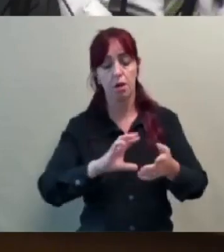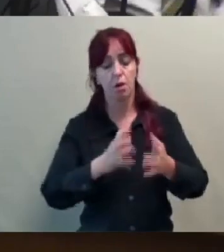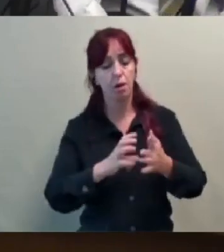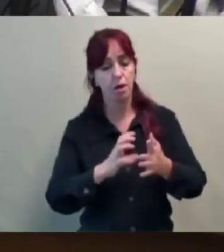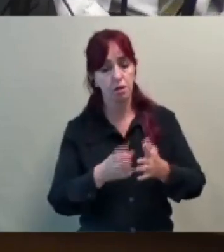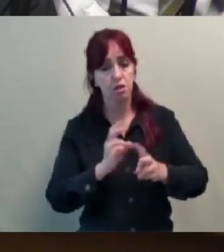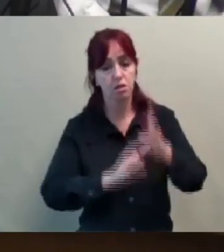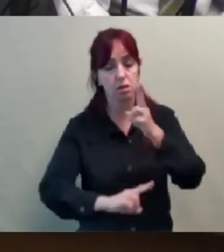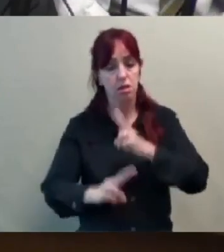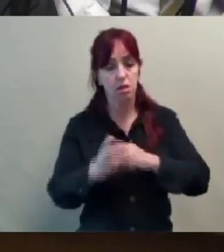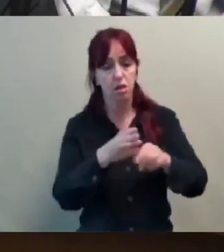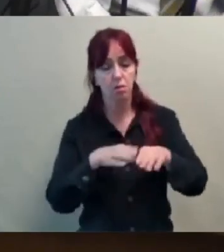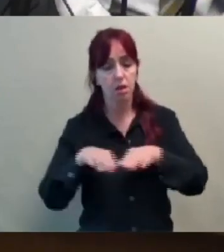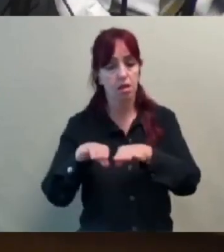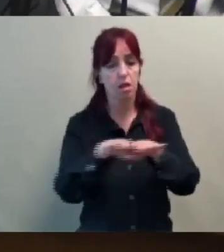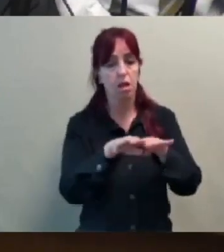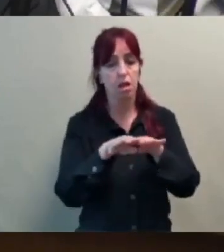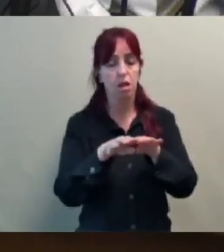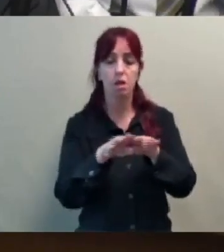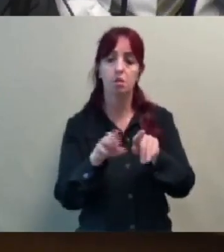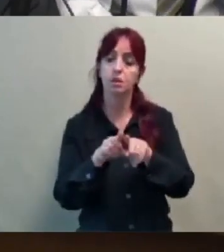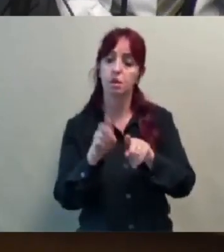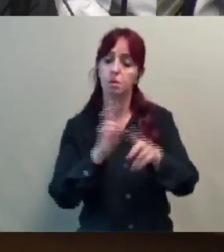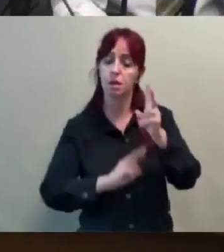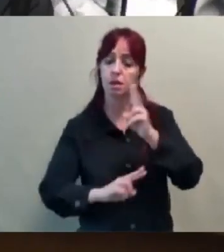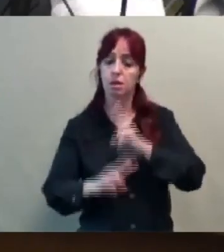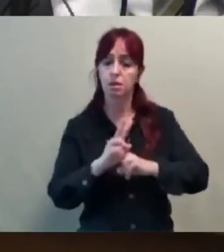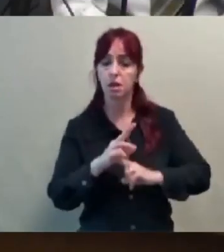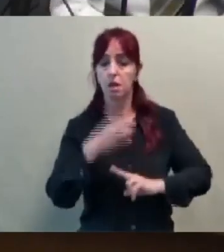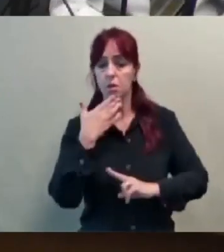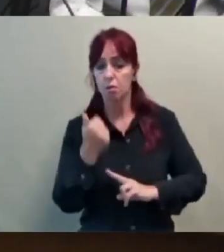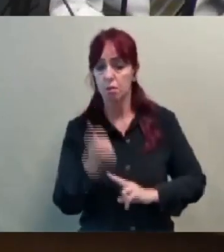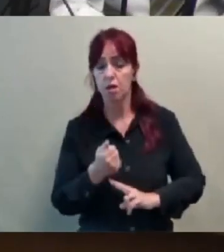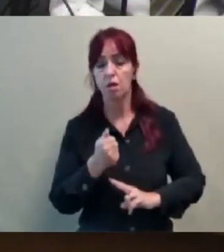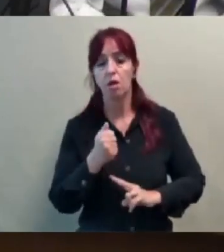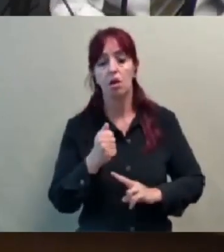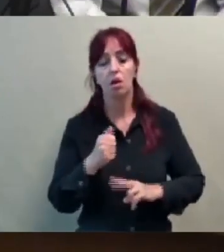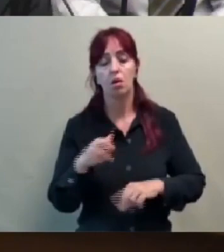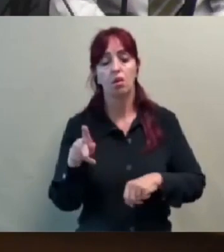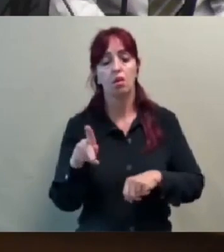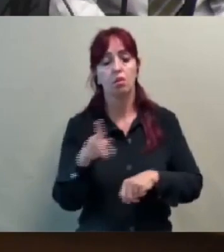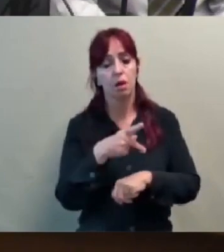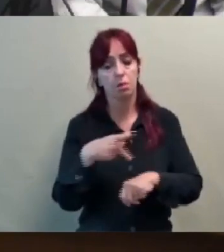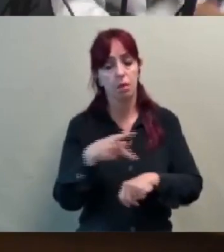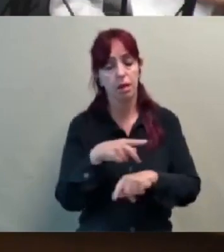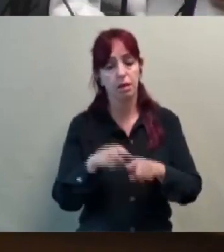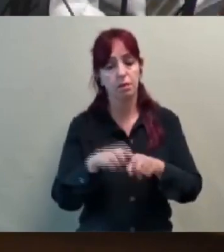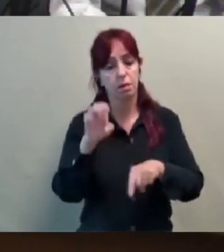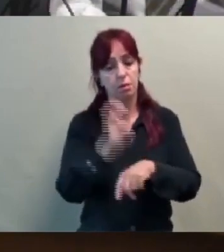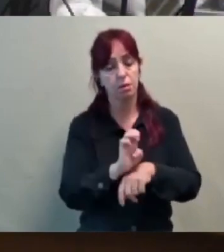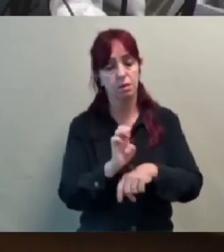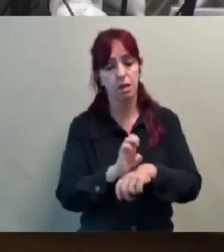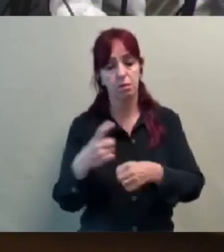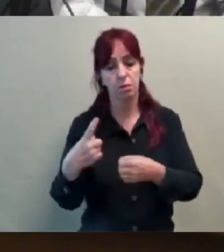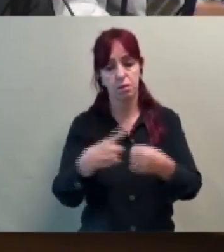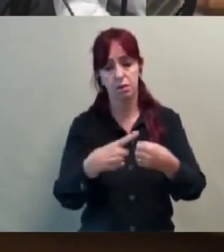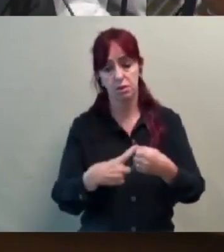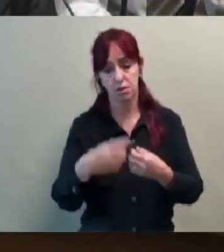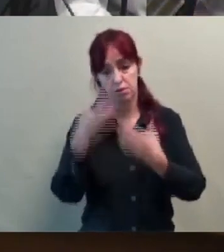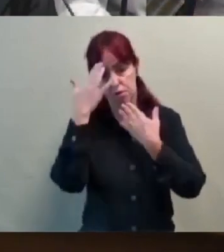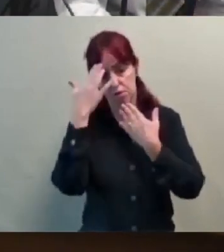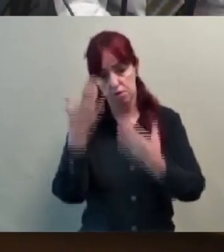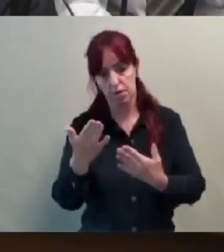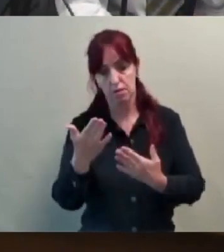sempre o equilíbrio, sempre aquilo que for melhor para o país, para o Estado e para o município. Então, é isso. Muito